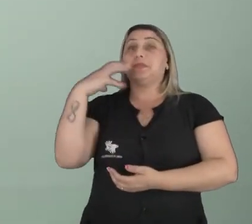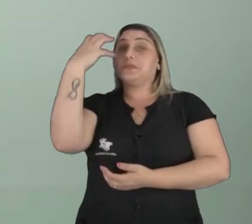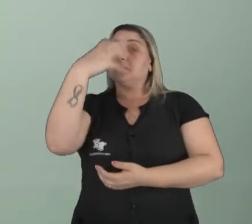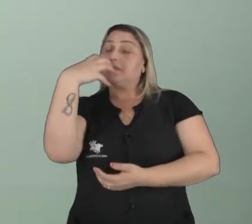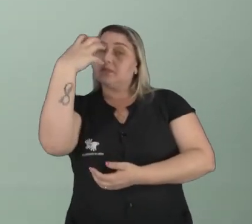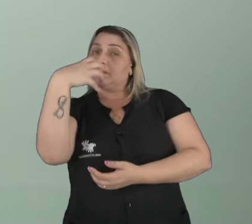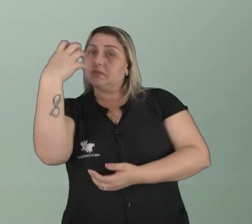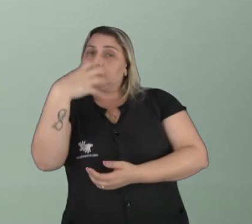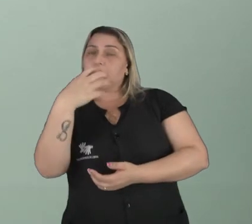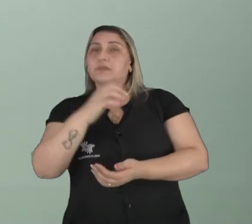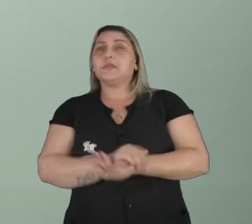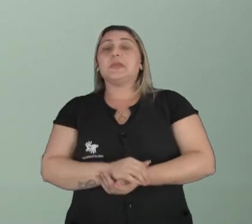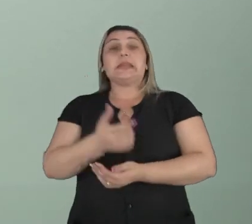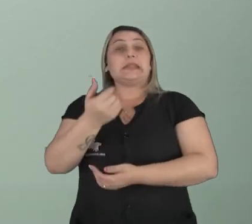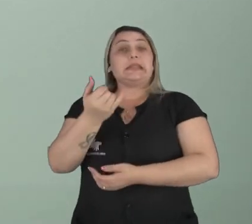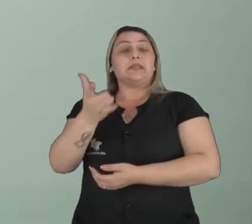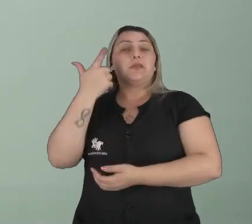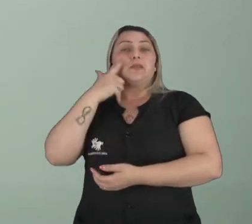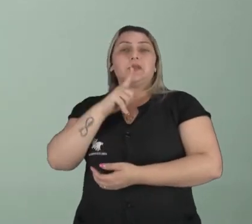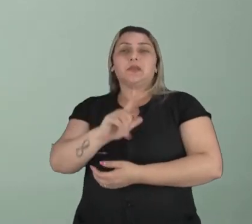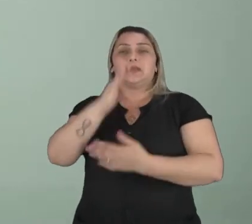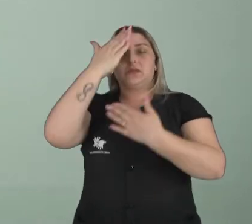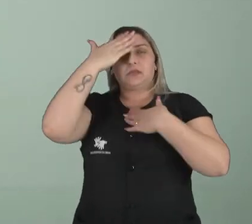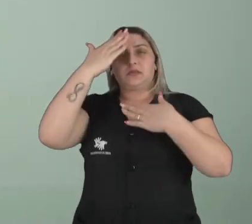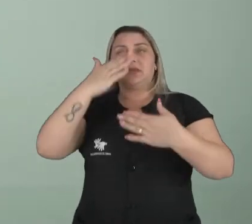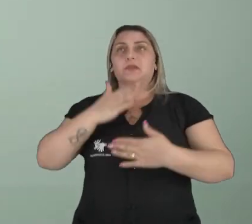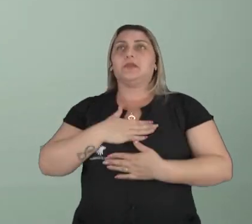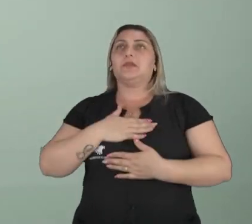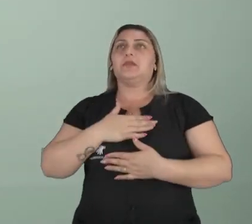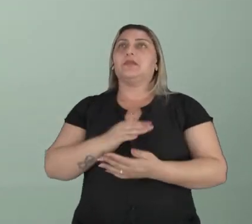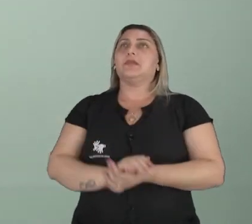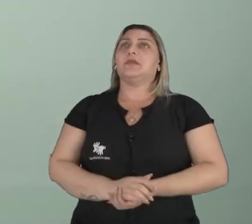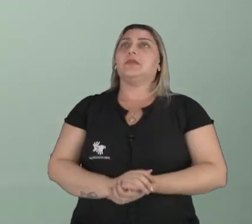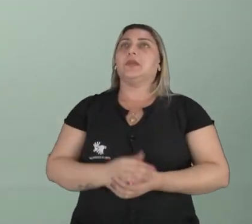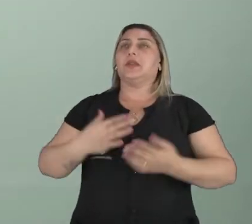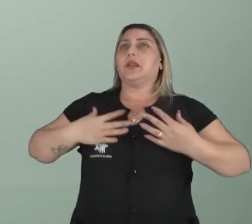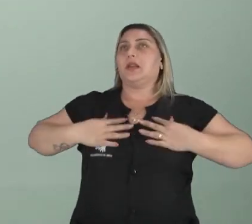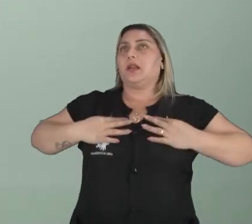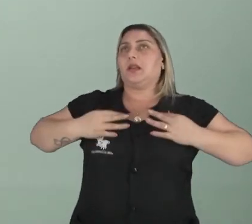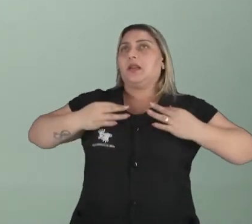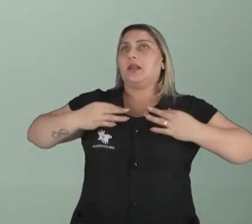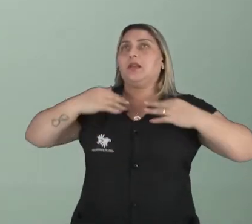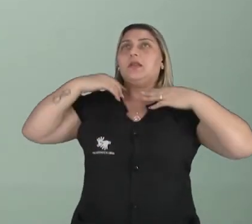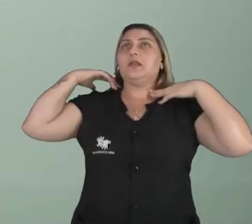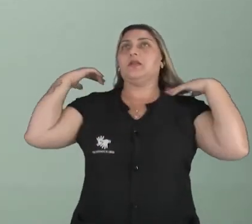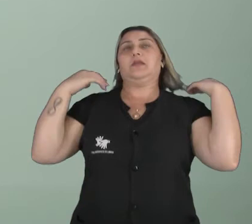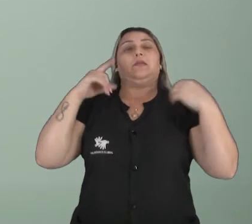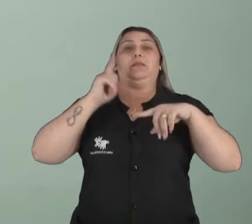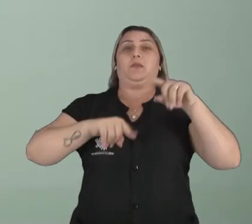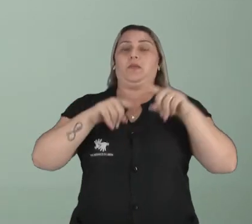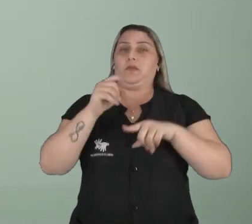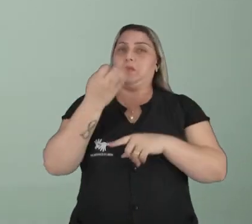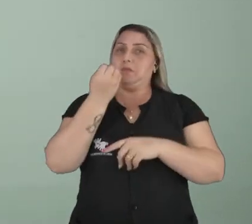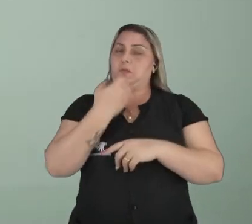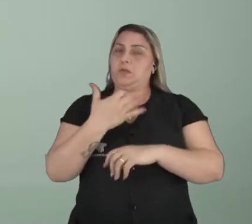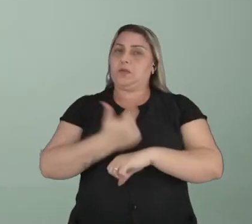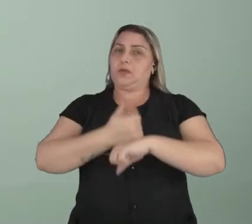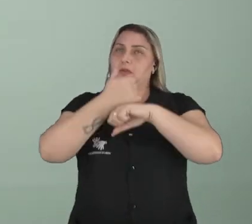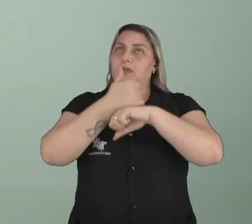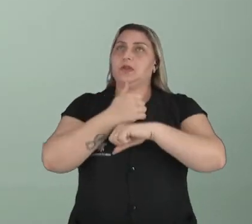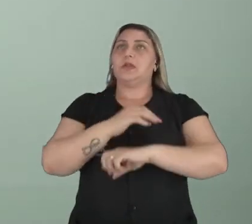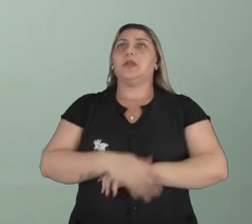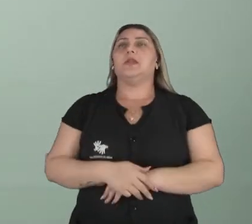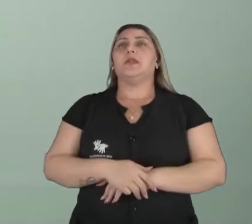encantar e quando eles não consegue aquele corpo diga uma aquelas roupas aquelas produtos de marcas